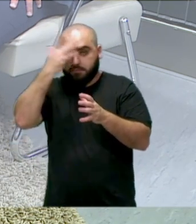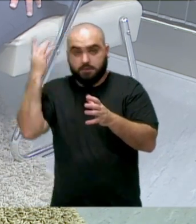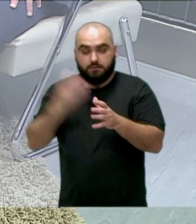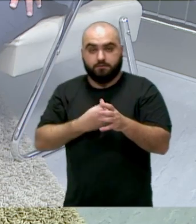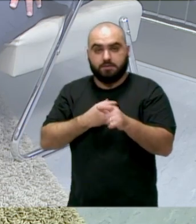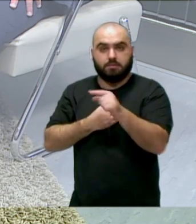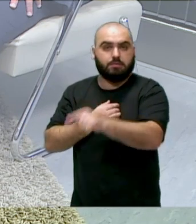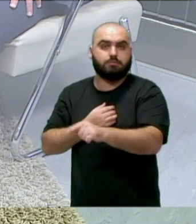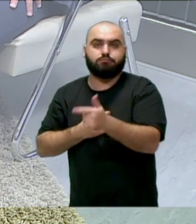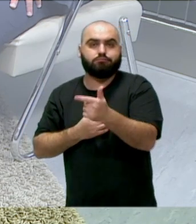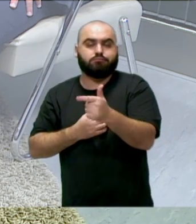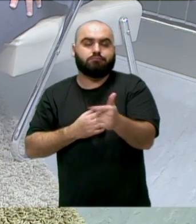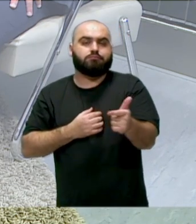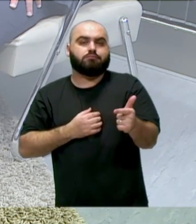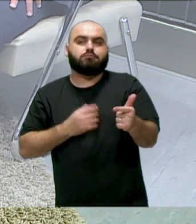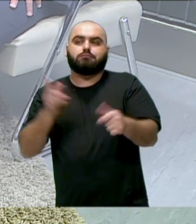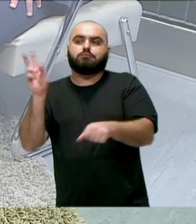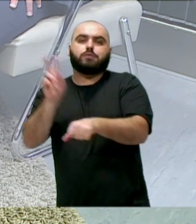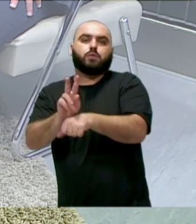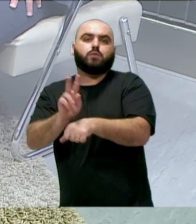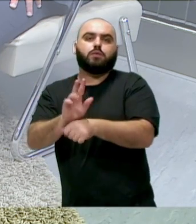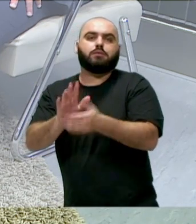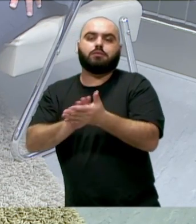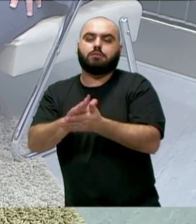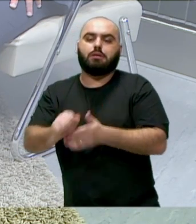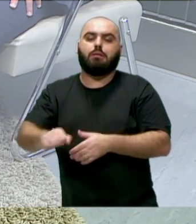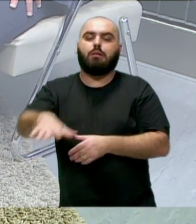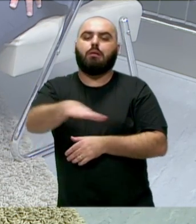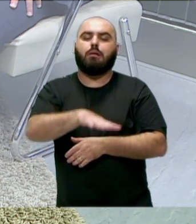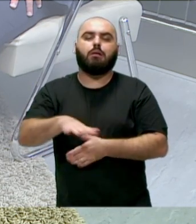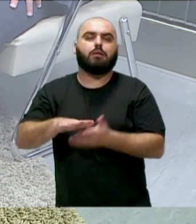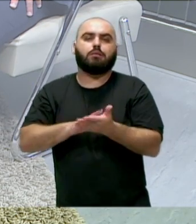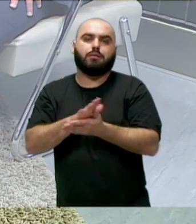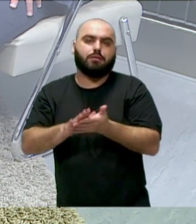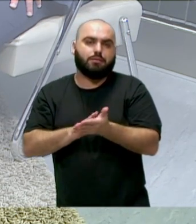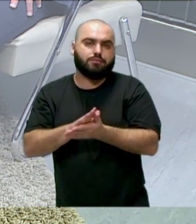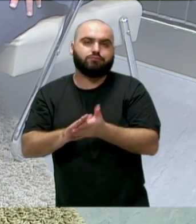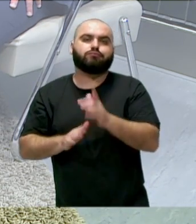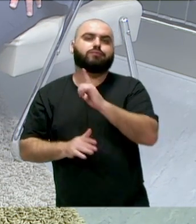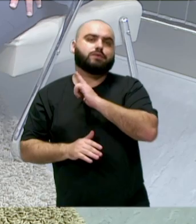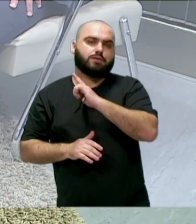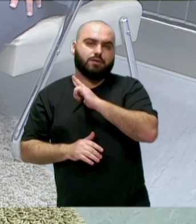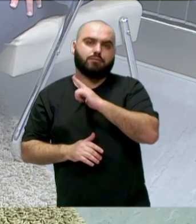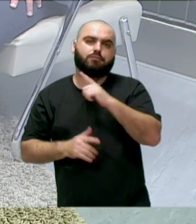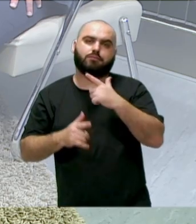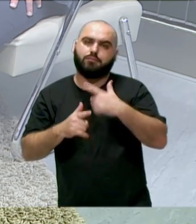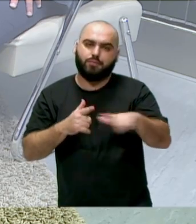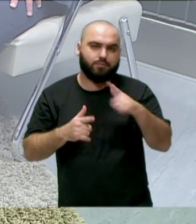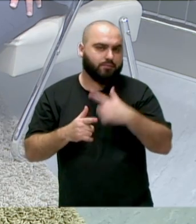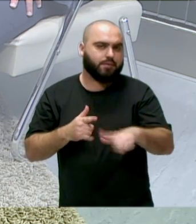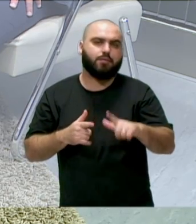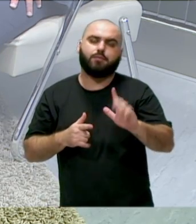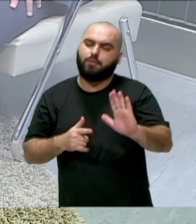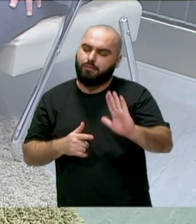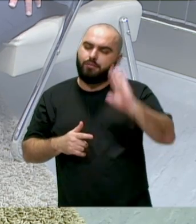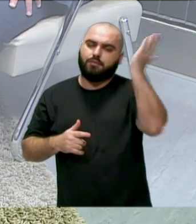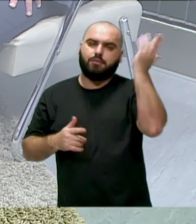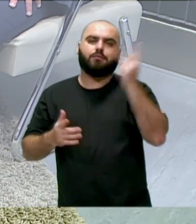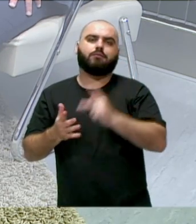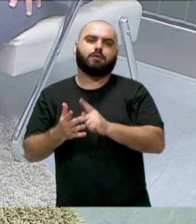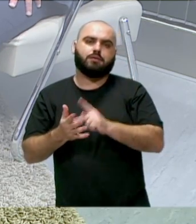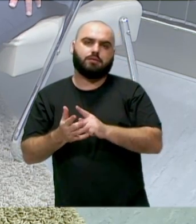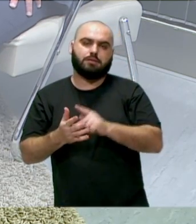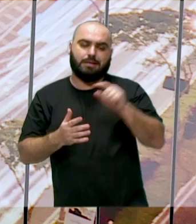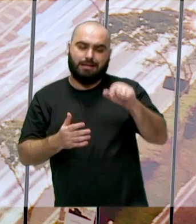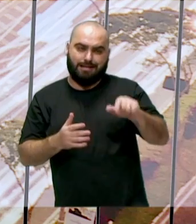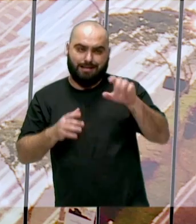não cuidam o ambiente e aí está acabando acontecendo diversos problemas relacionados